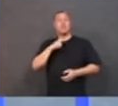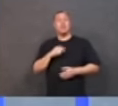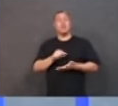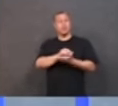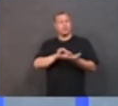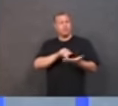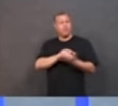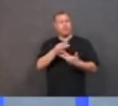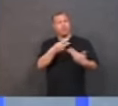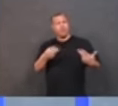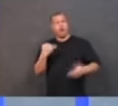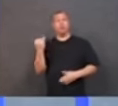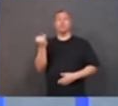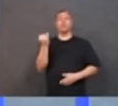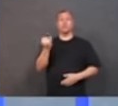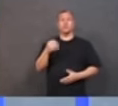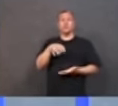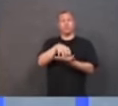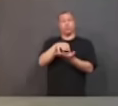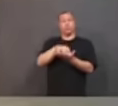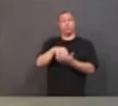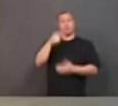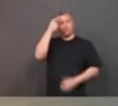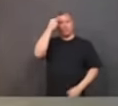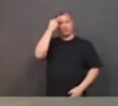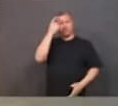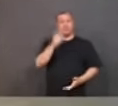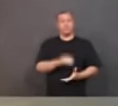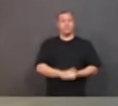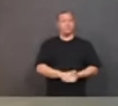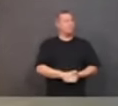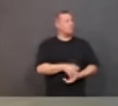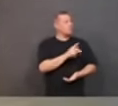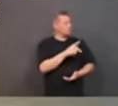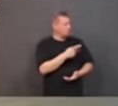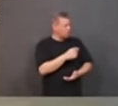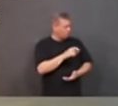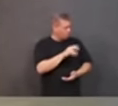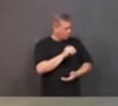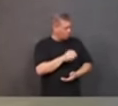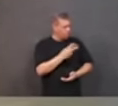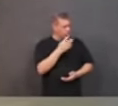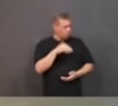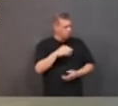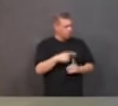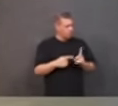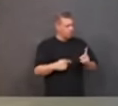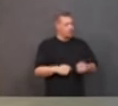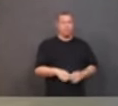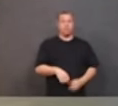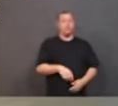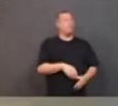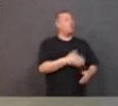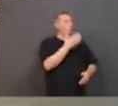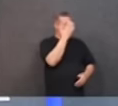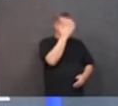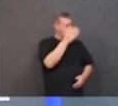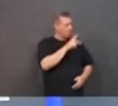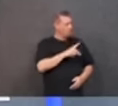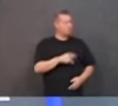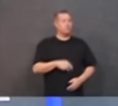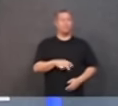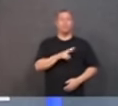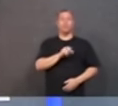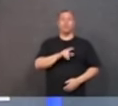importantes para a nossa comunidade universitária. Professor Pedro, 2 minutos e meio. Muito obrigado, professor Walder. Uma